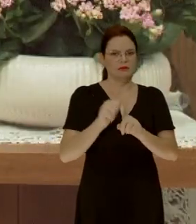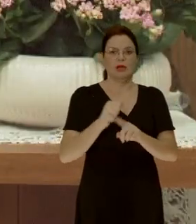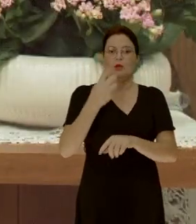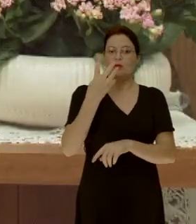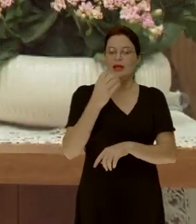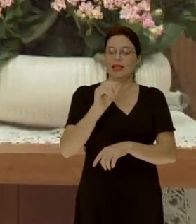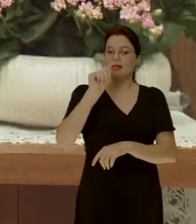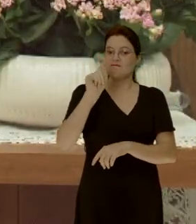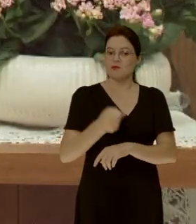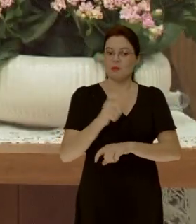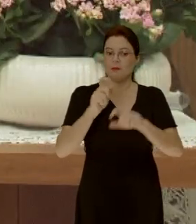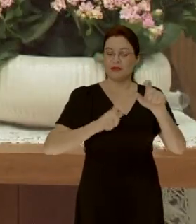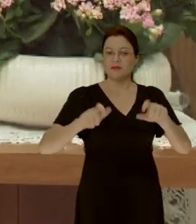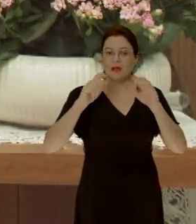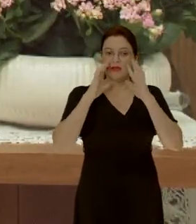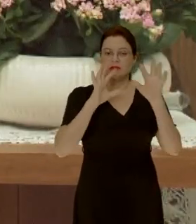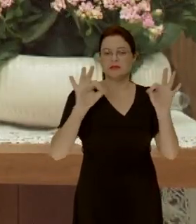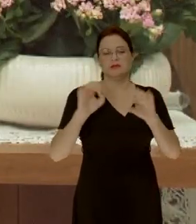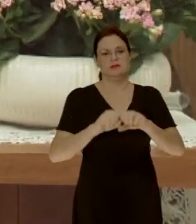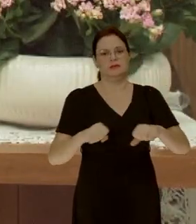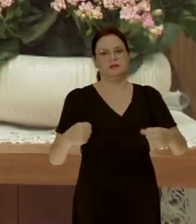40 mil pessoas.